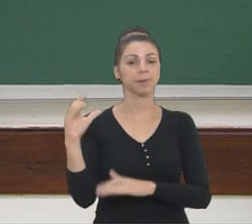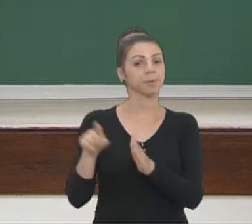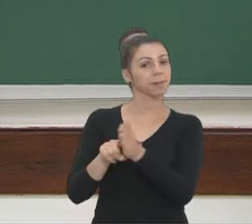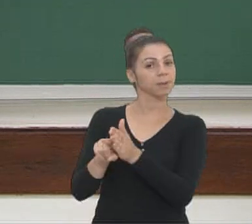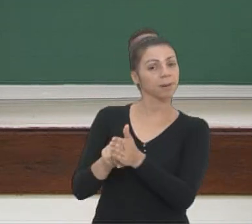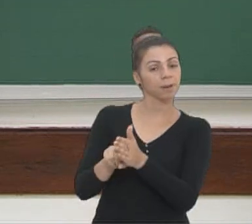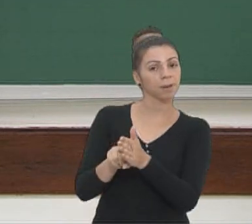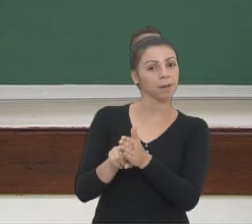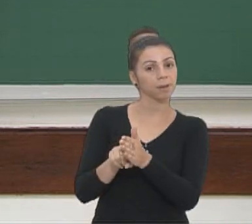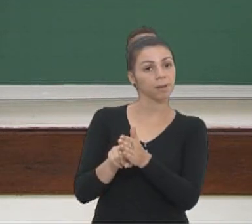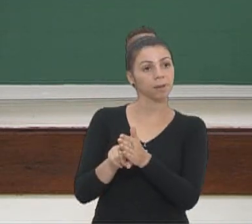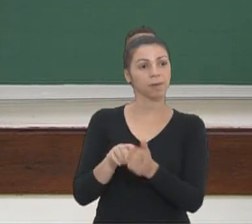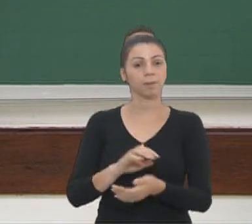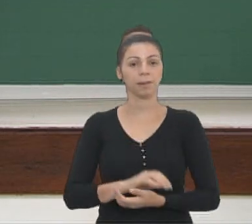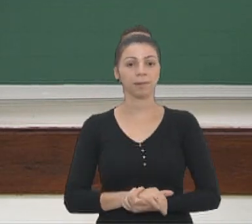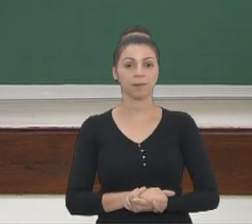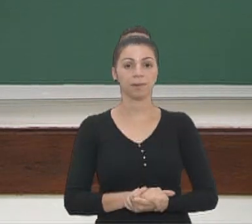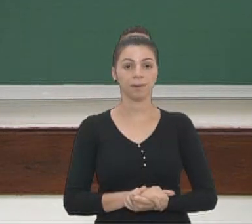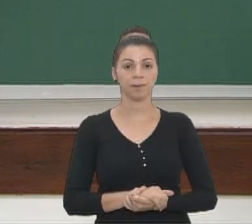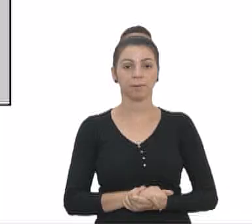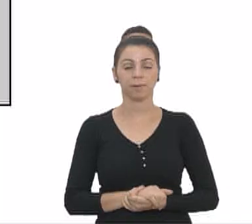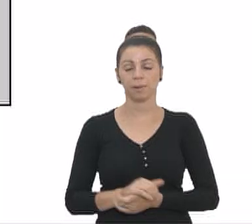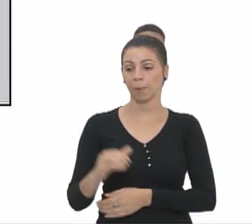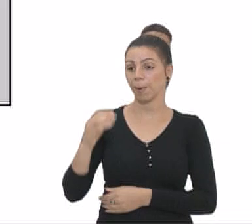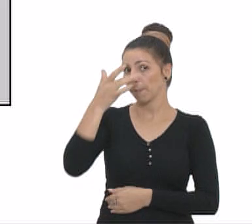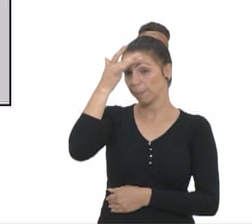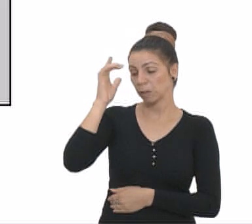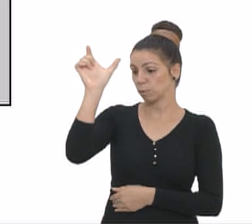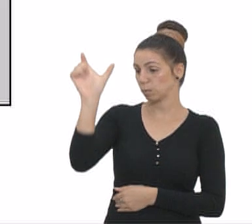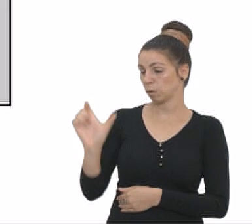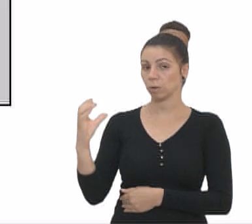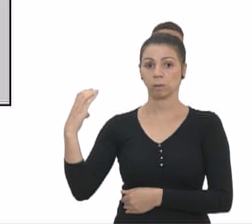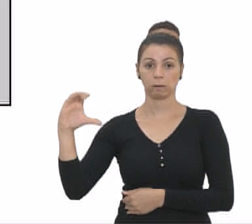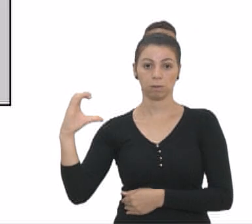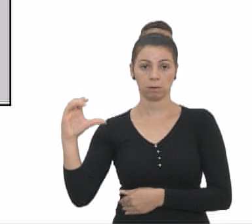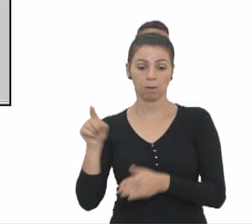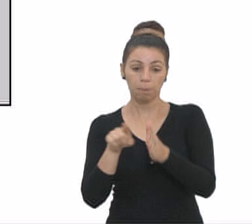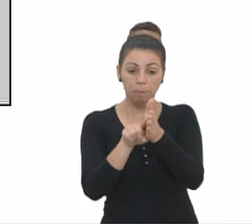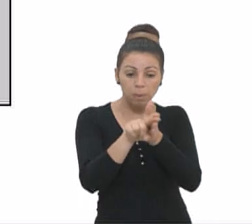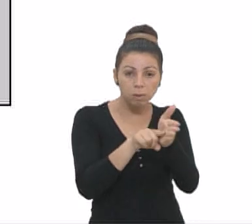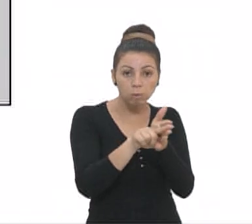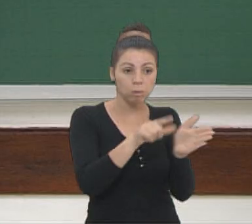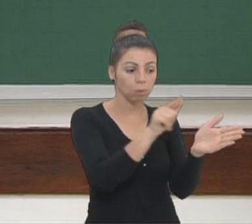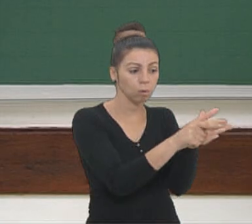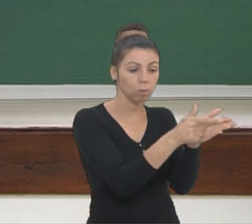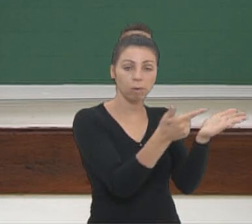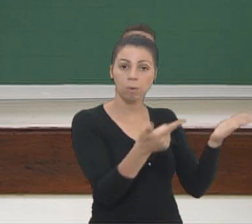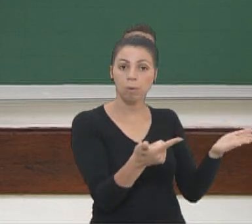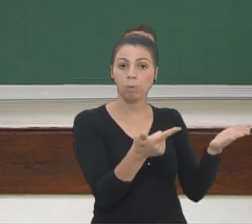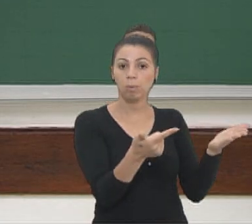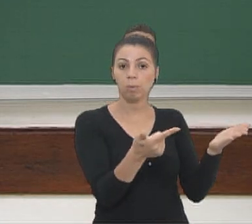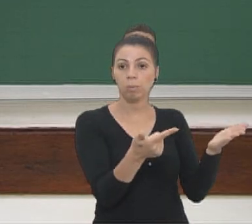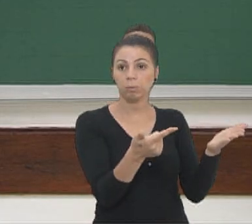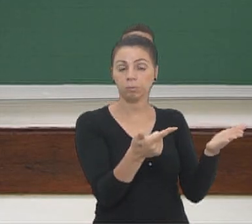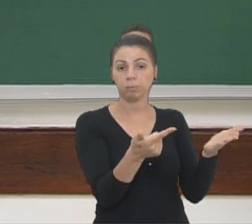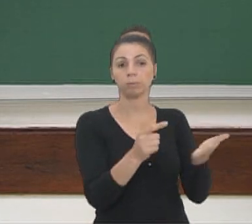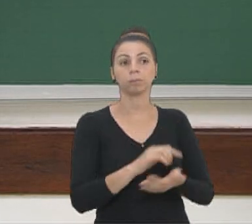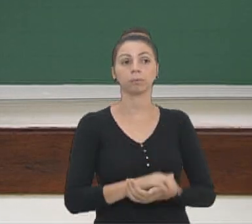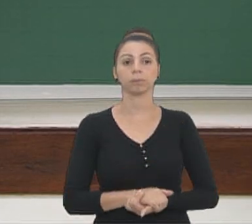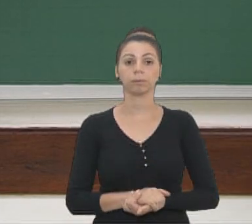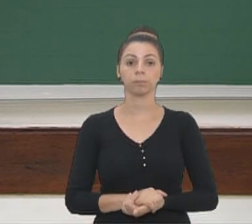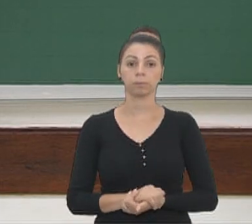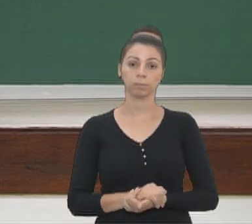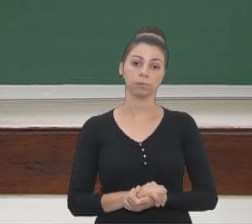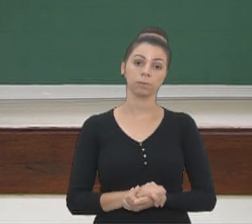aqui. Predominantemente, cientistas, pesquisadores e jornalistas envolvidos com os estudos.